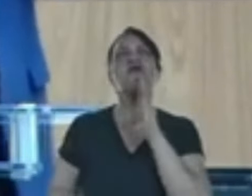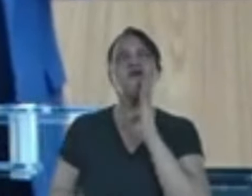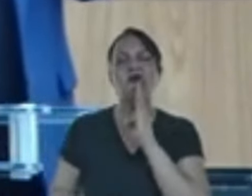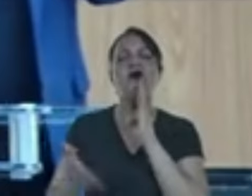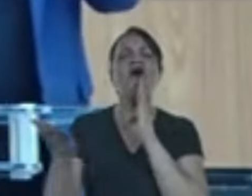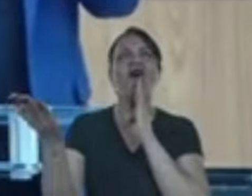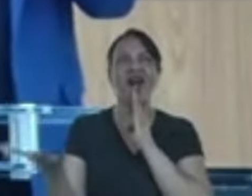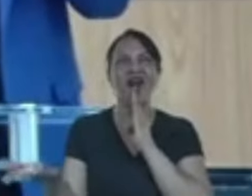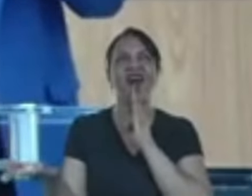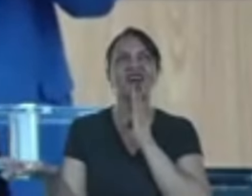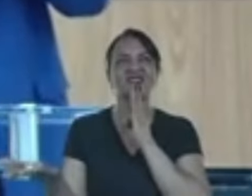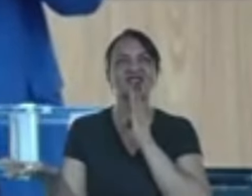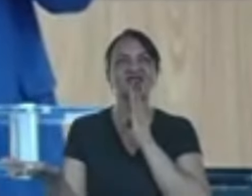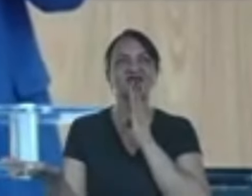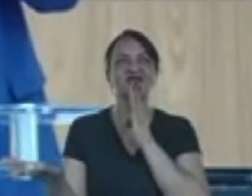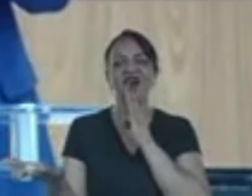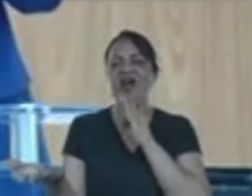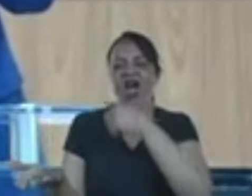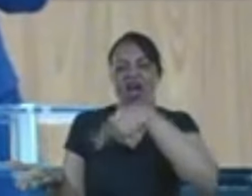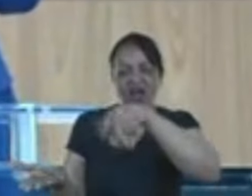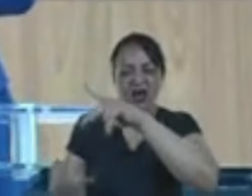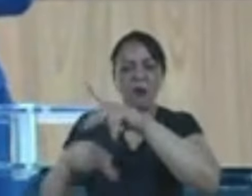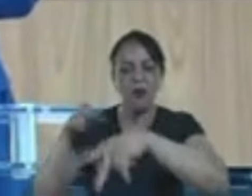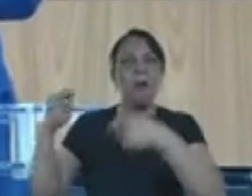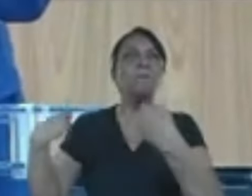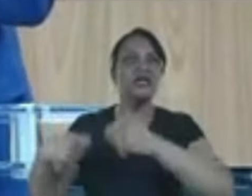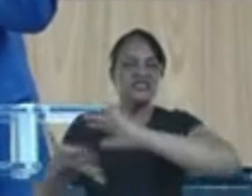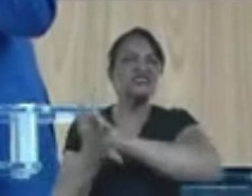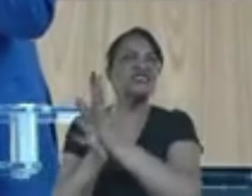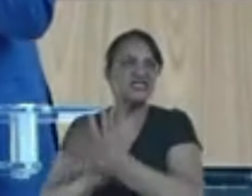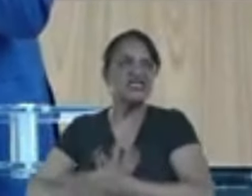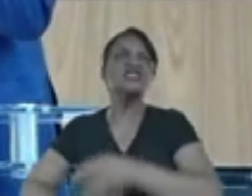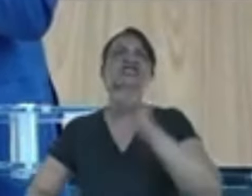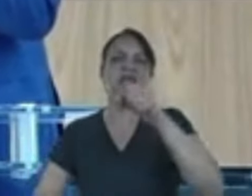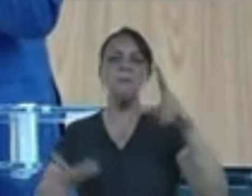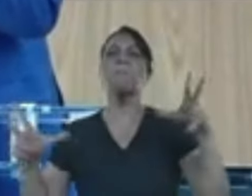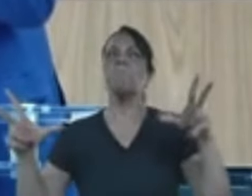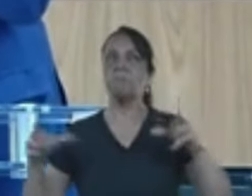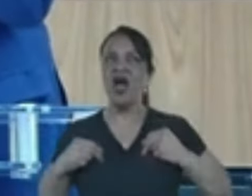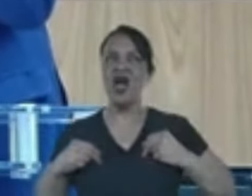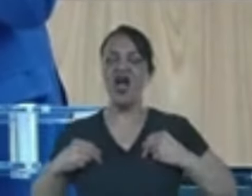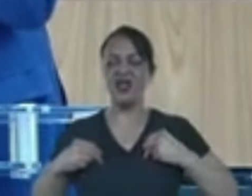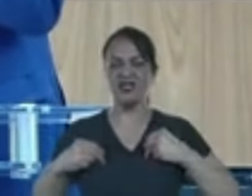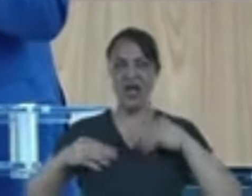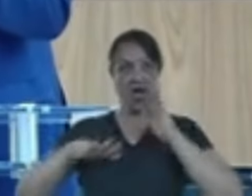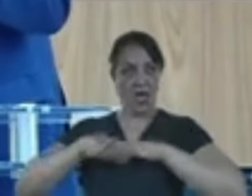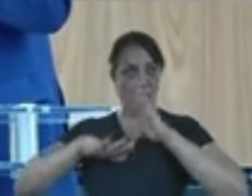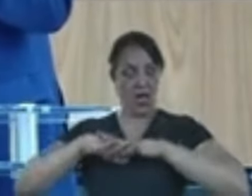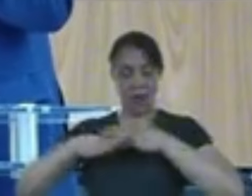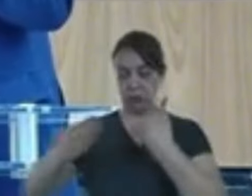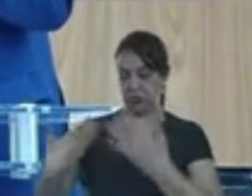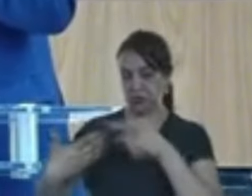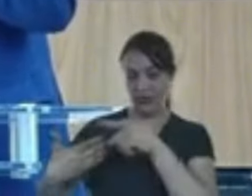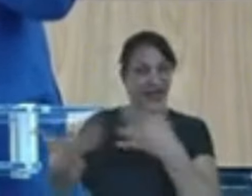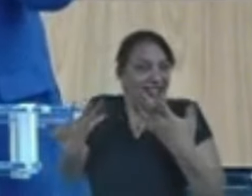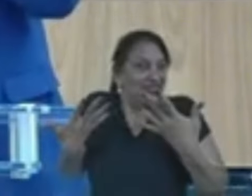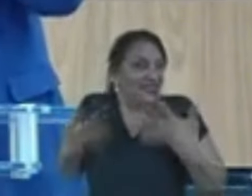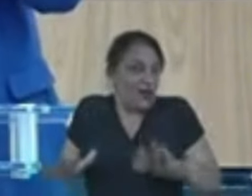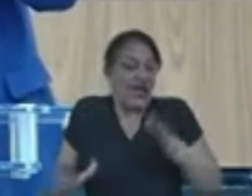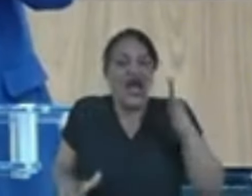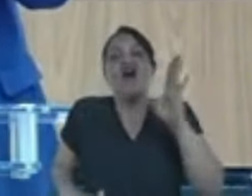com esse povo, eles têm que ser destruídos, não quero conversa com eles, eu sei da crueldade